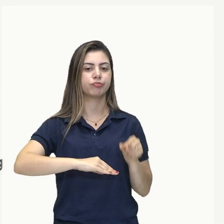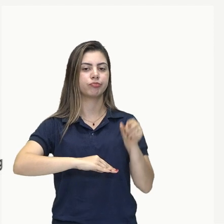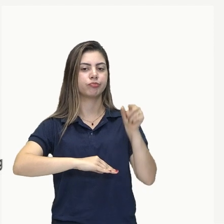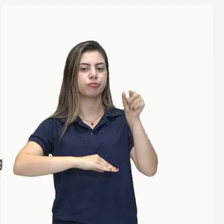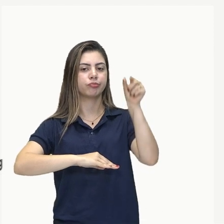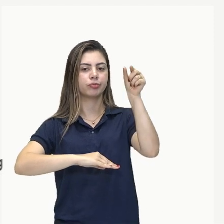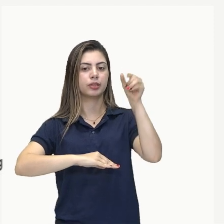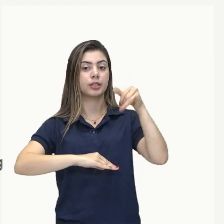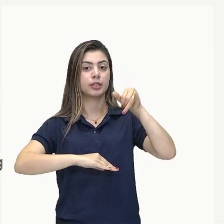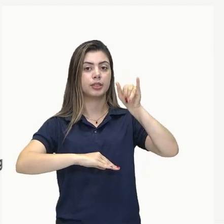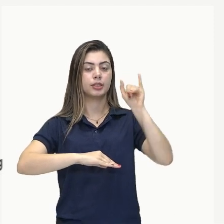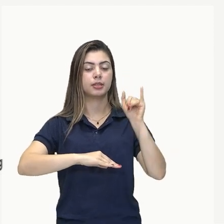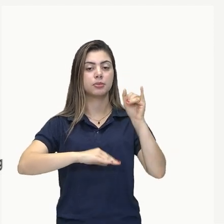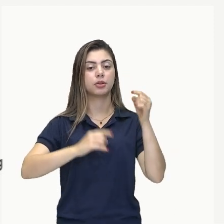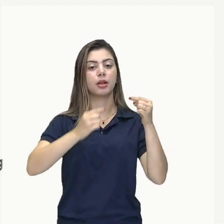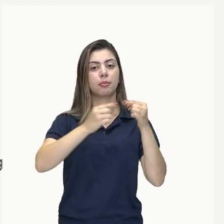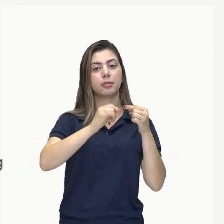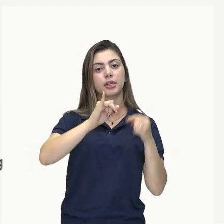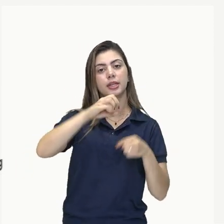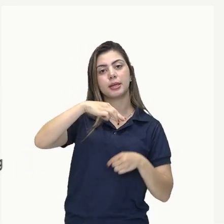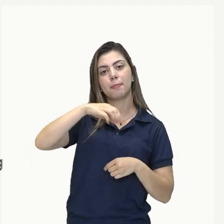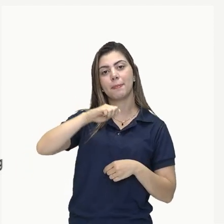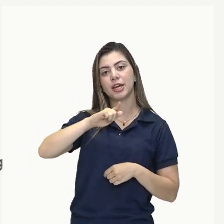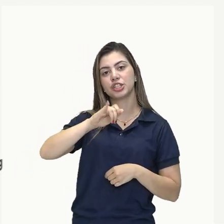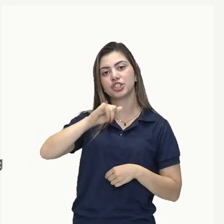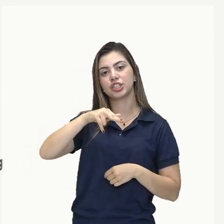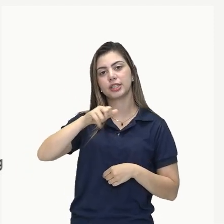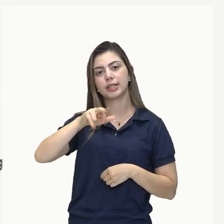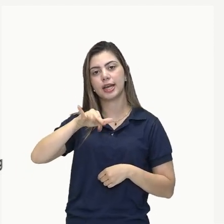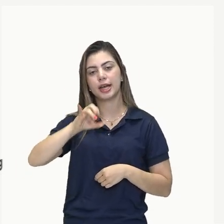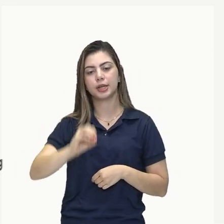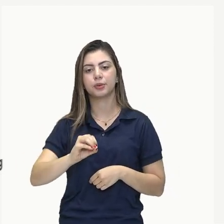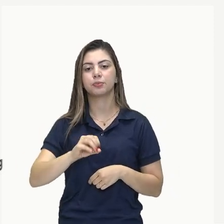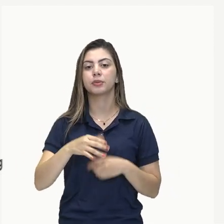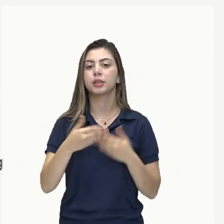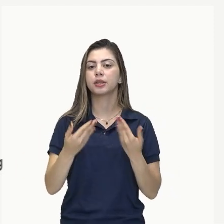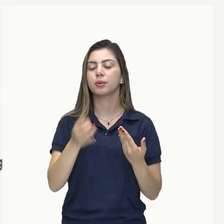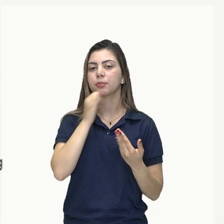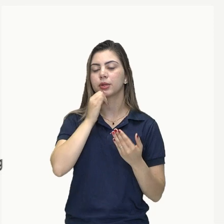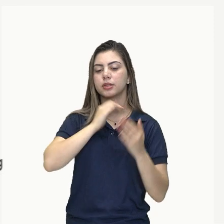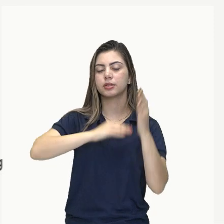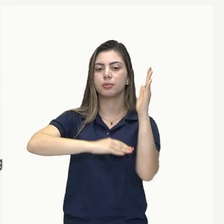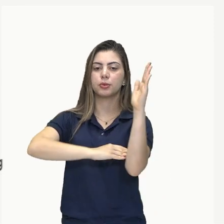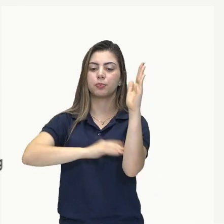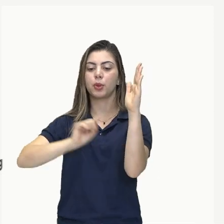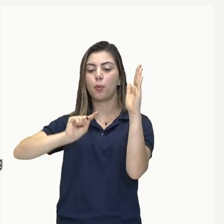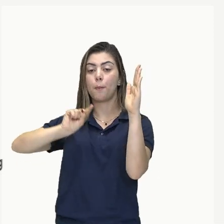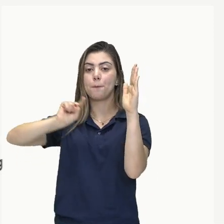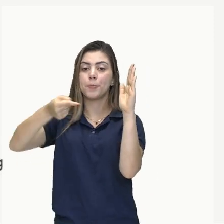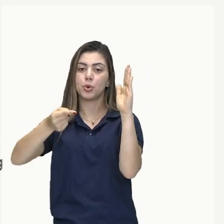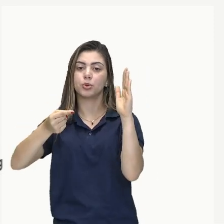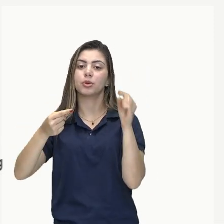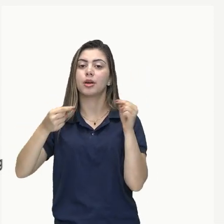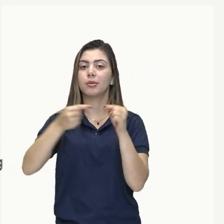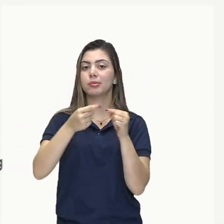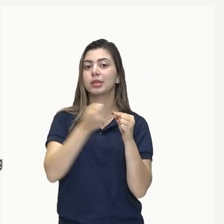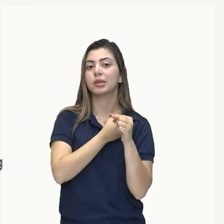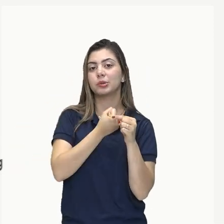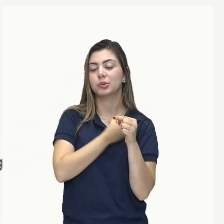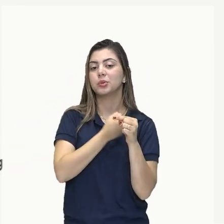engloba aí os valores imaginários, tá bom? Então isso aqui, ó, esse ponto aqui é um número, tá? Um número